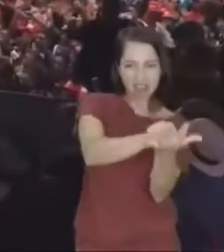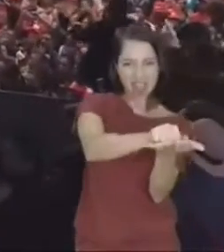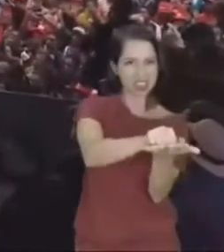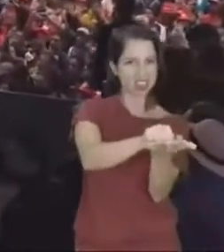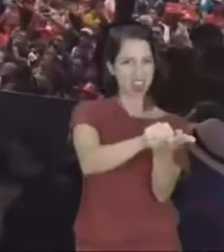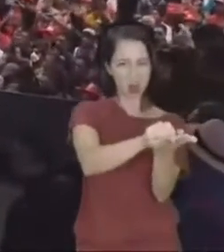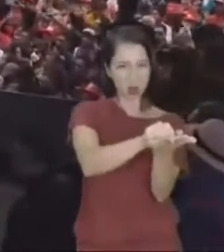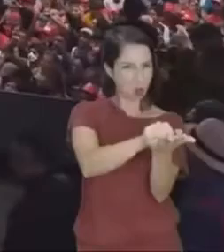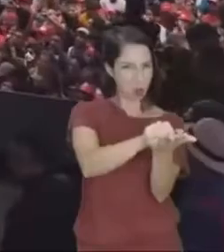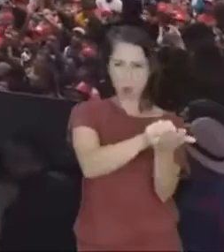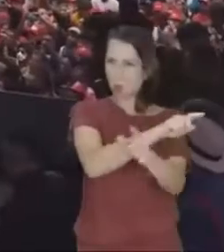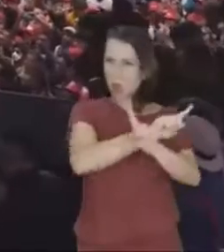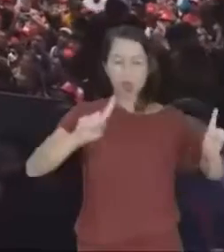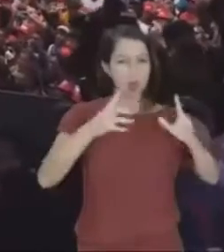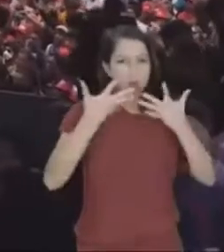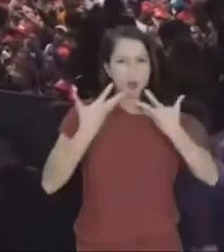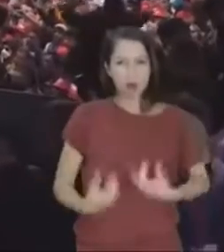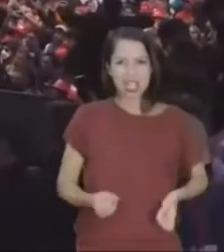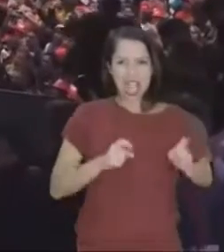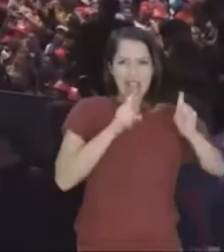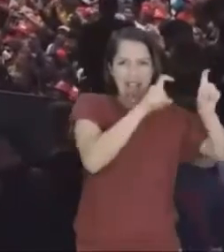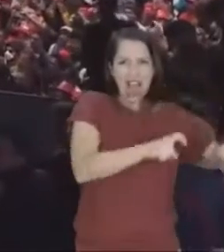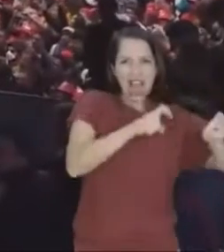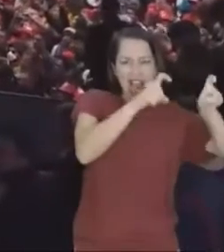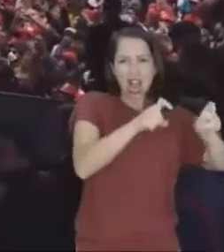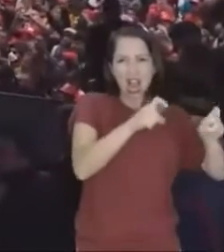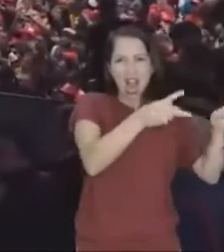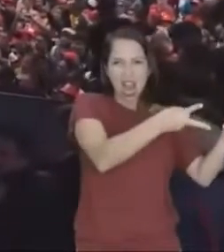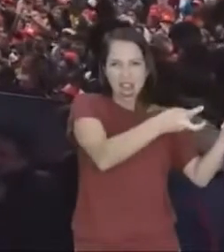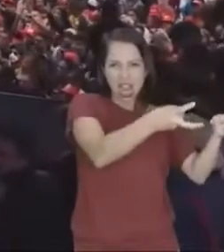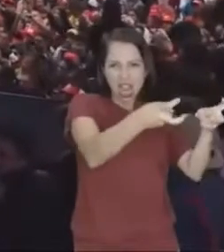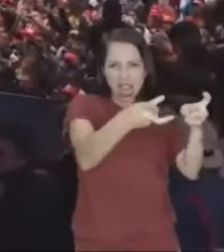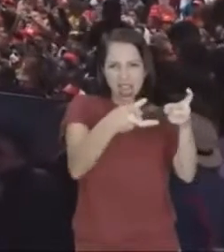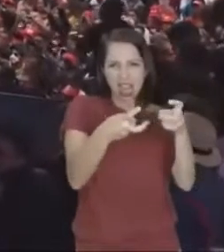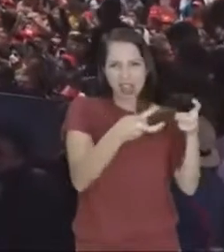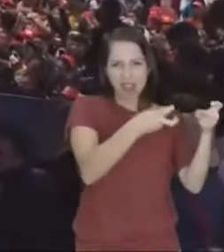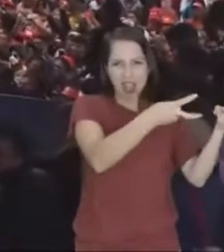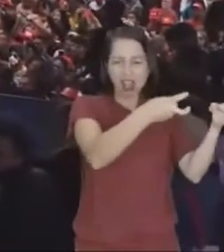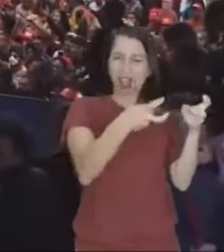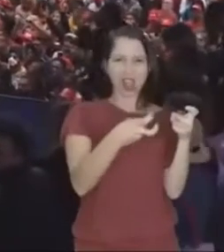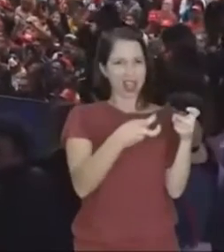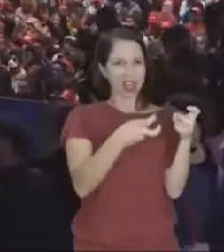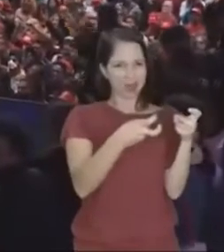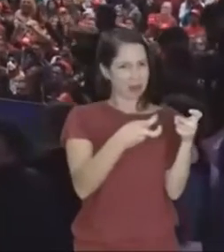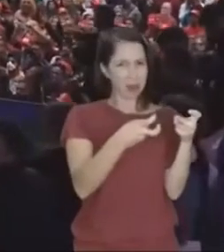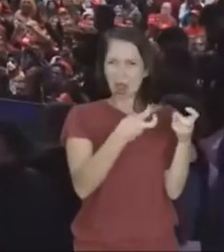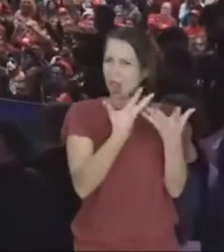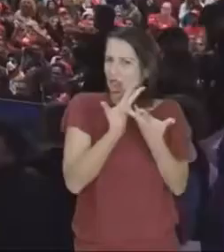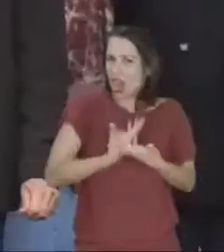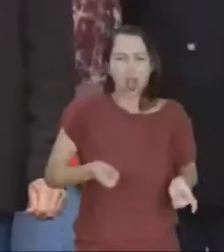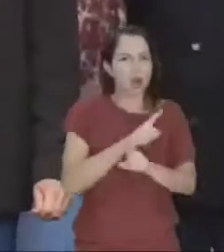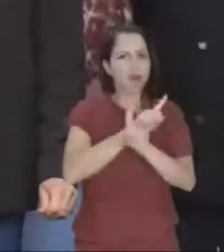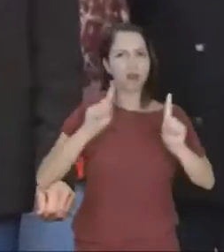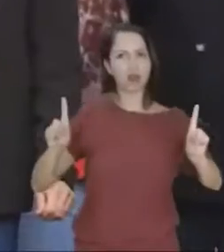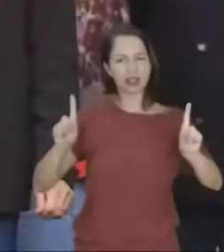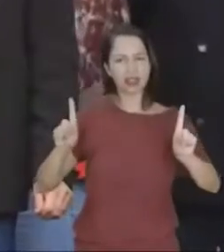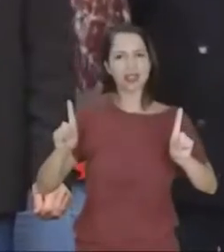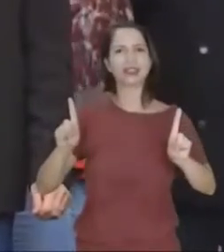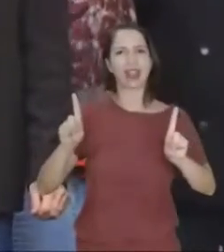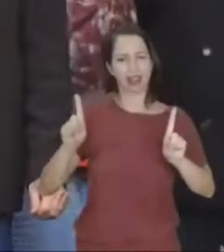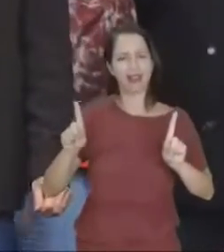terra extraordinária, terra degradada, e gado pode ser criado em muita quantidade